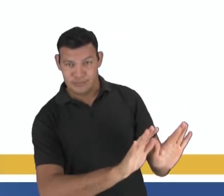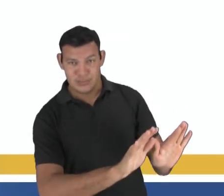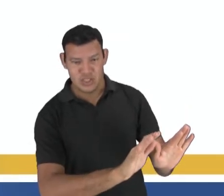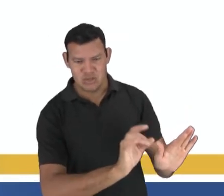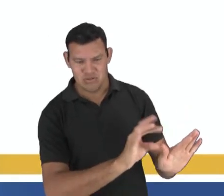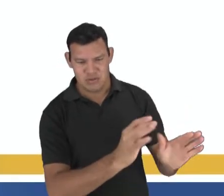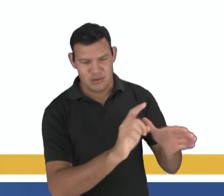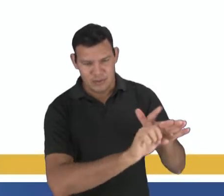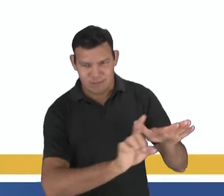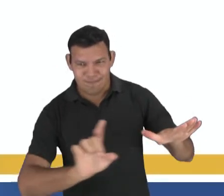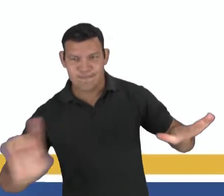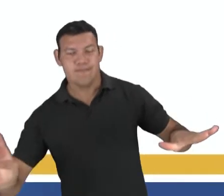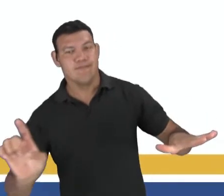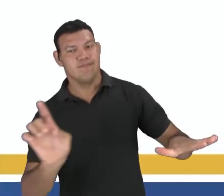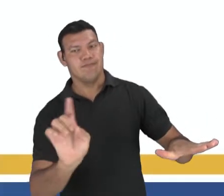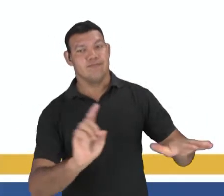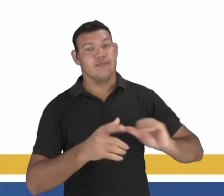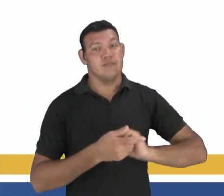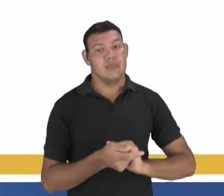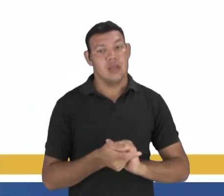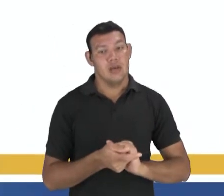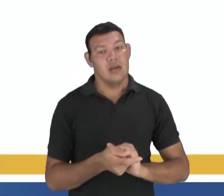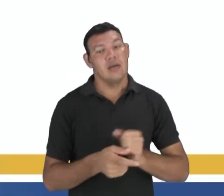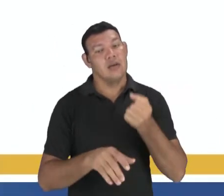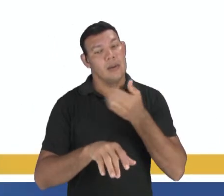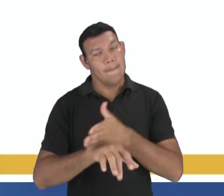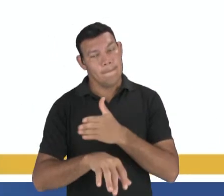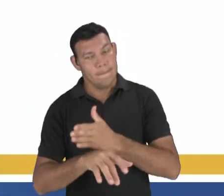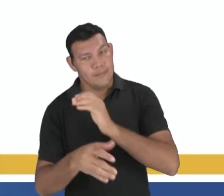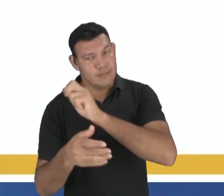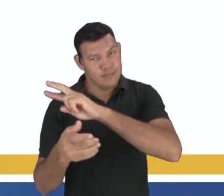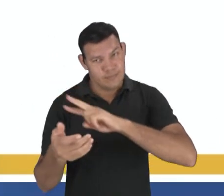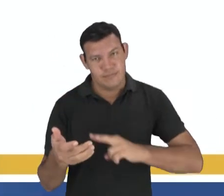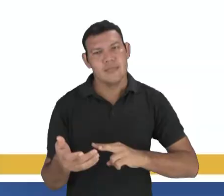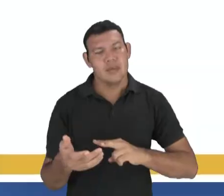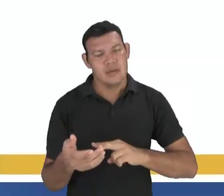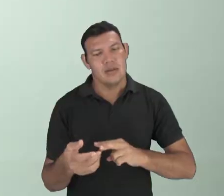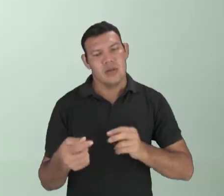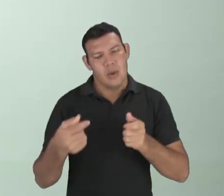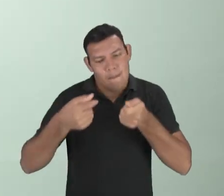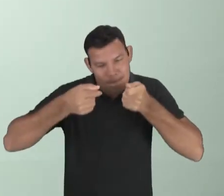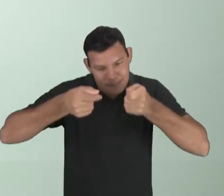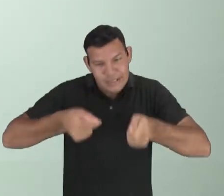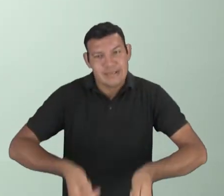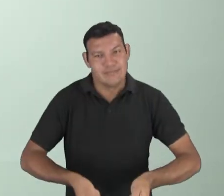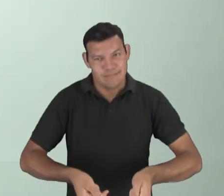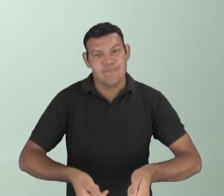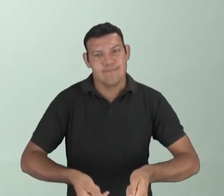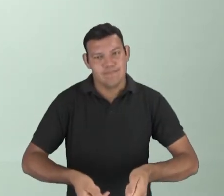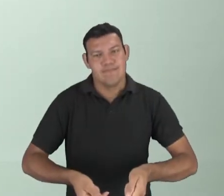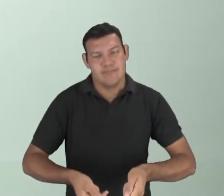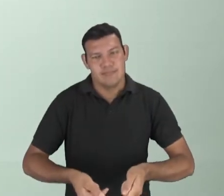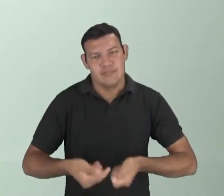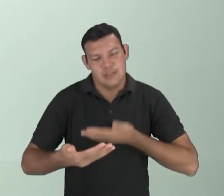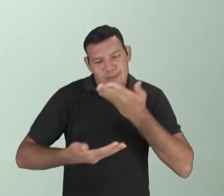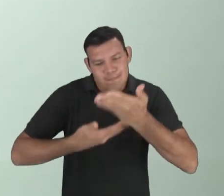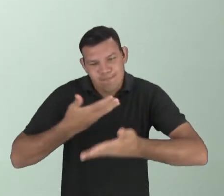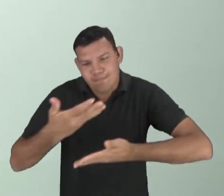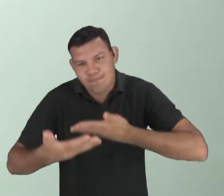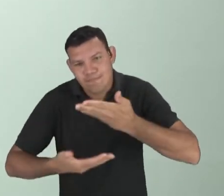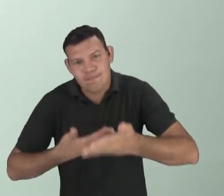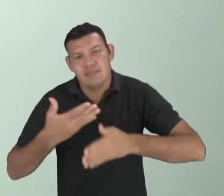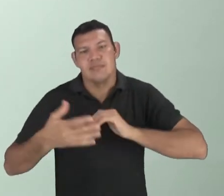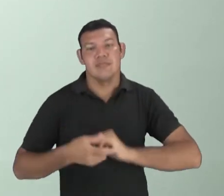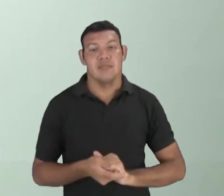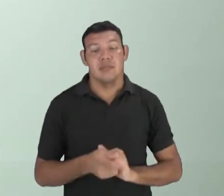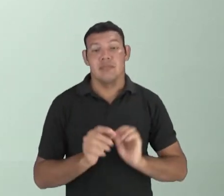ficar à margem. Então, a prática da leitura tem se tornado uma obrigação de